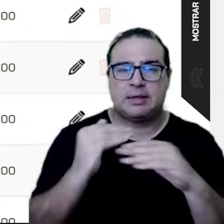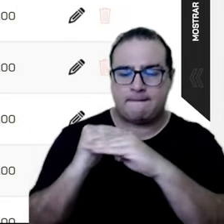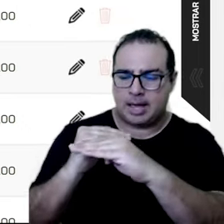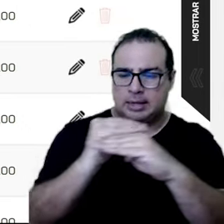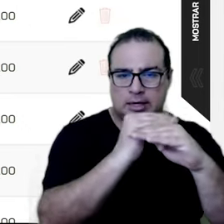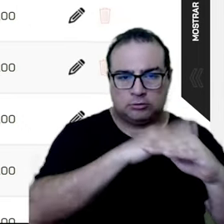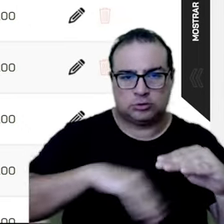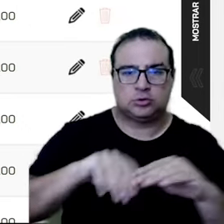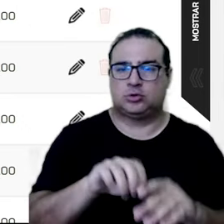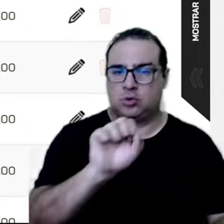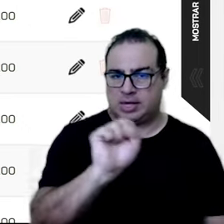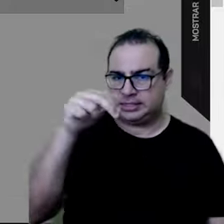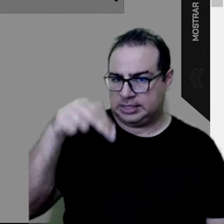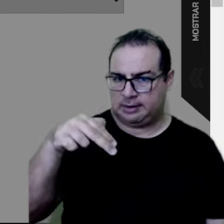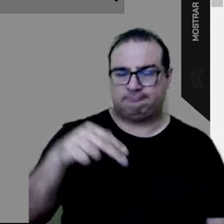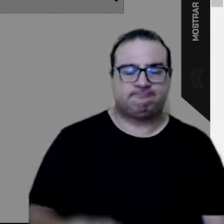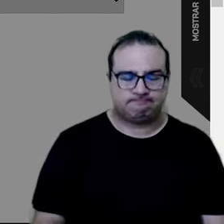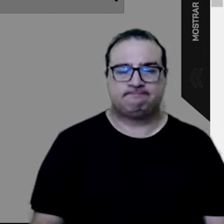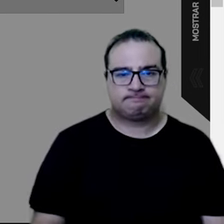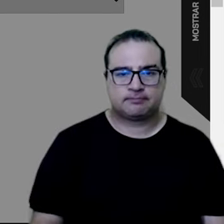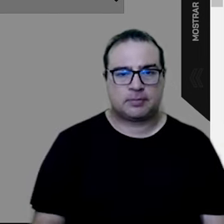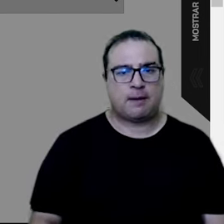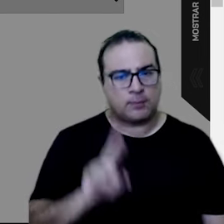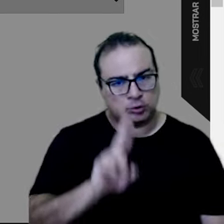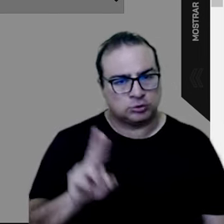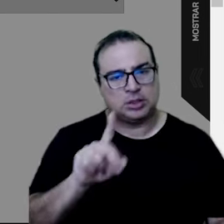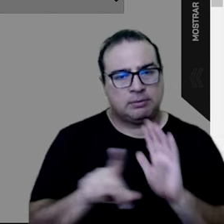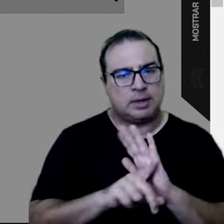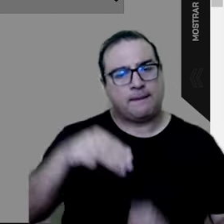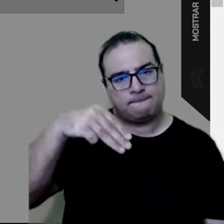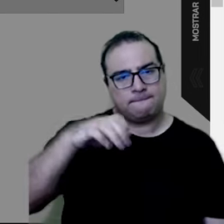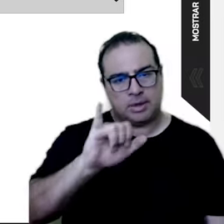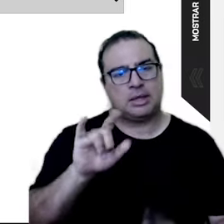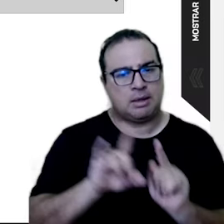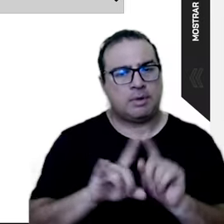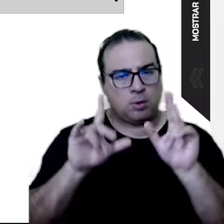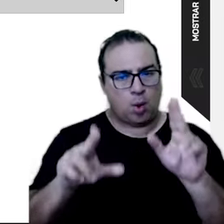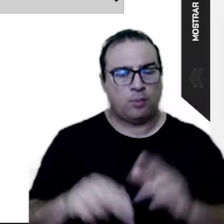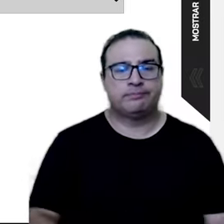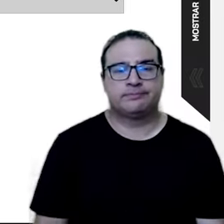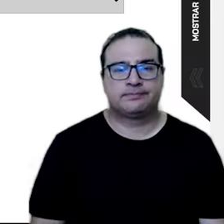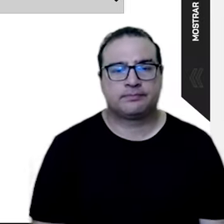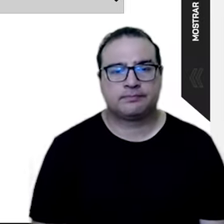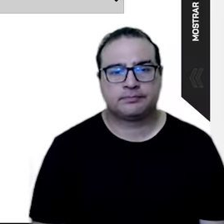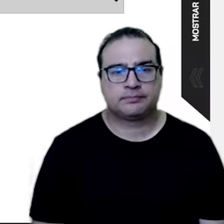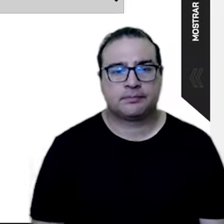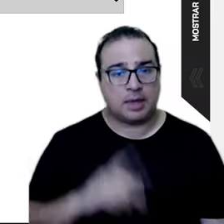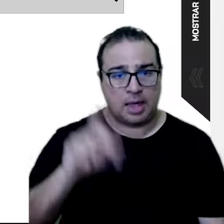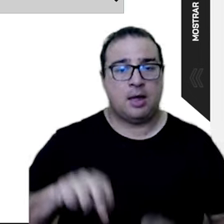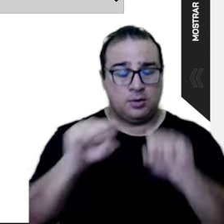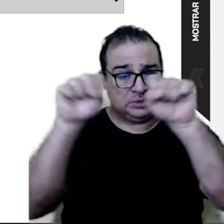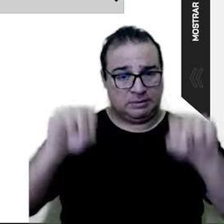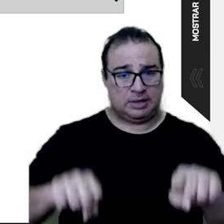padrão no Simples Nacional tá e pode ser utilizado pro mei também e tudo como ele é um